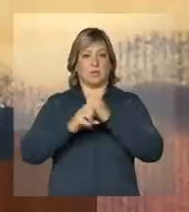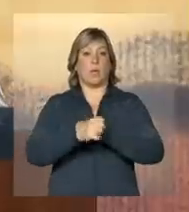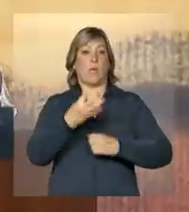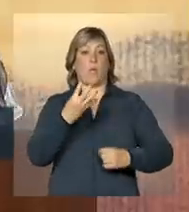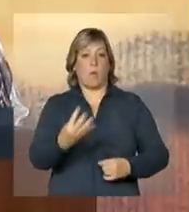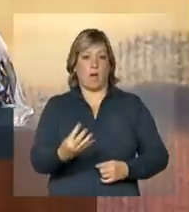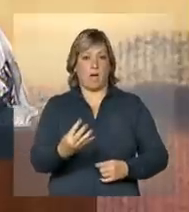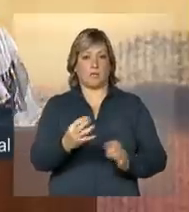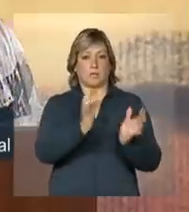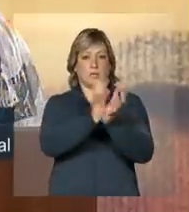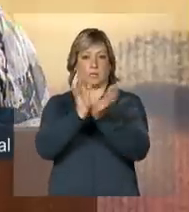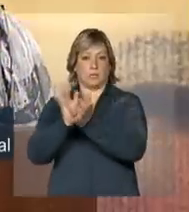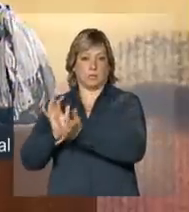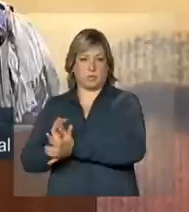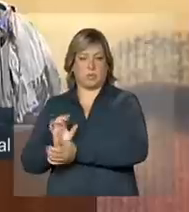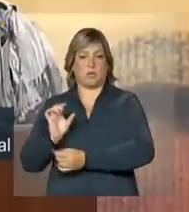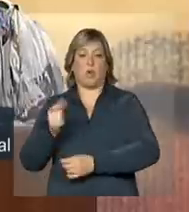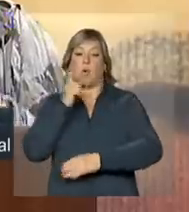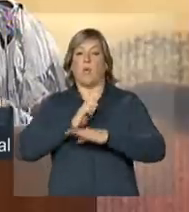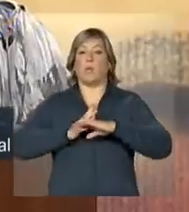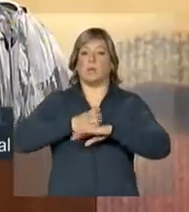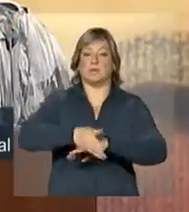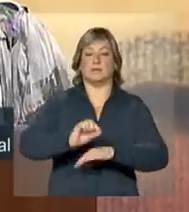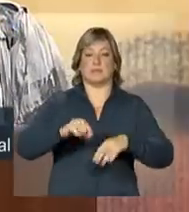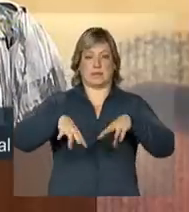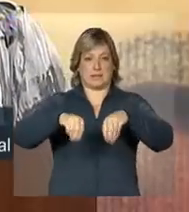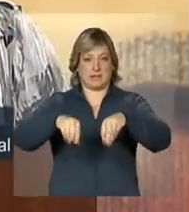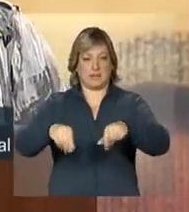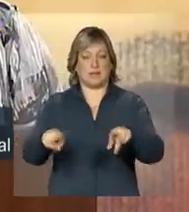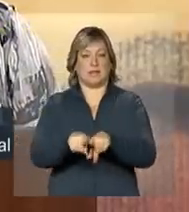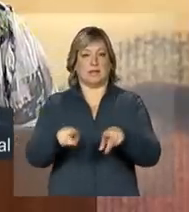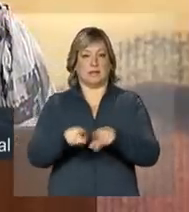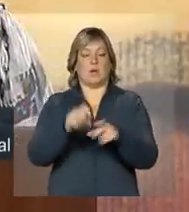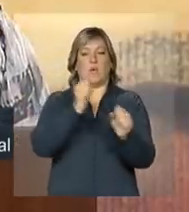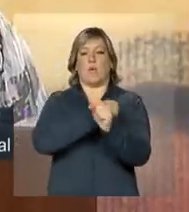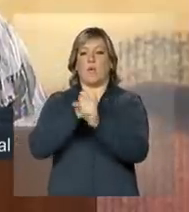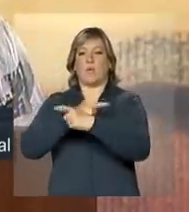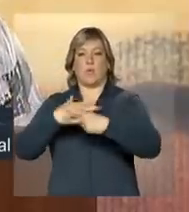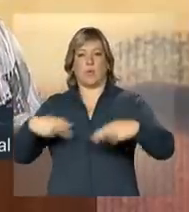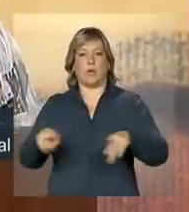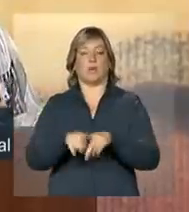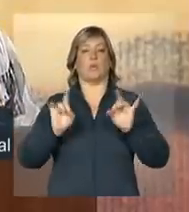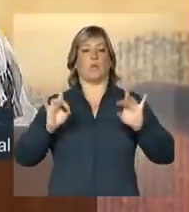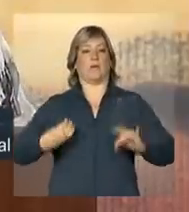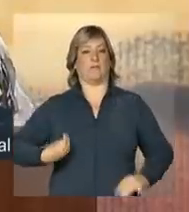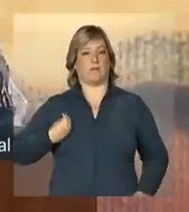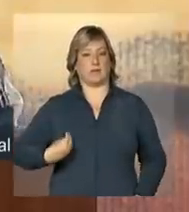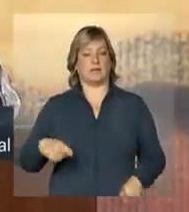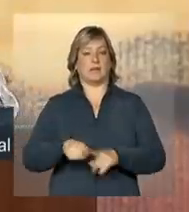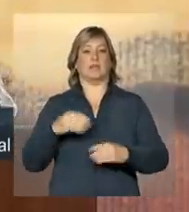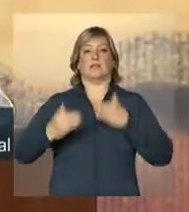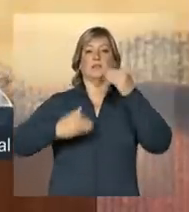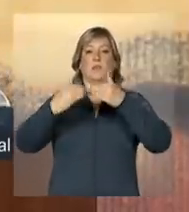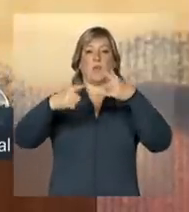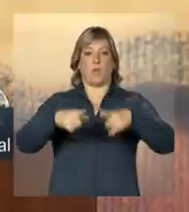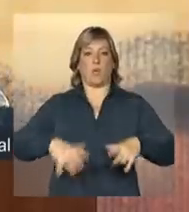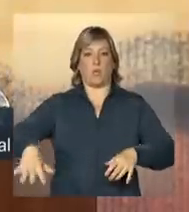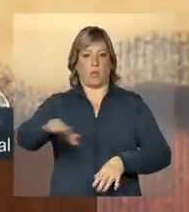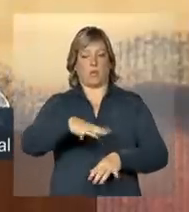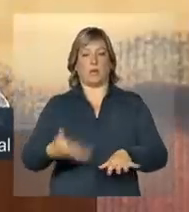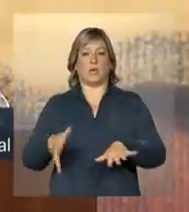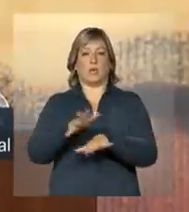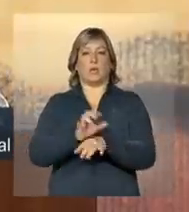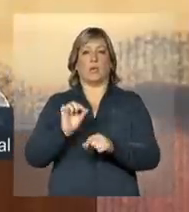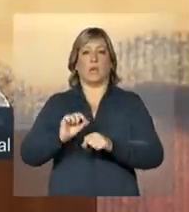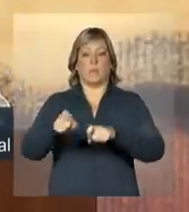eixos o acesso à Terra infraestrutura e qualidade de vida desenvolvimento e inclusão